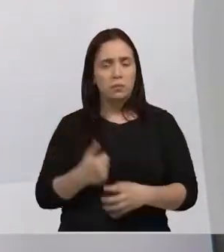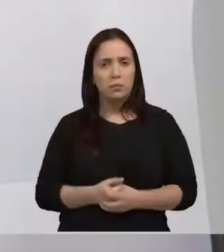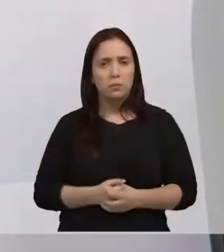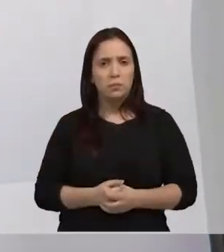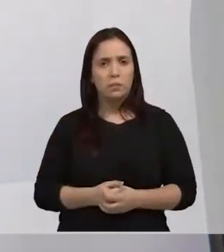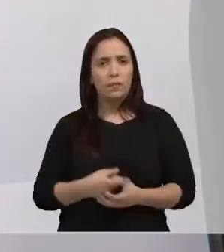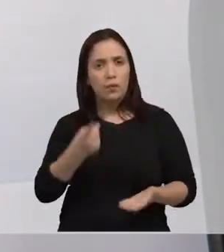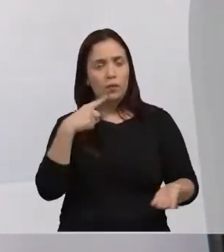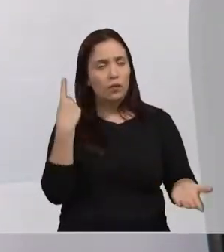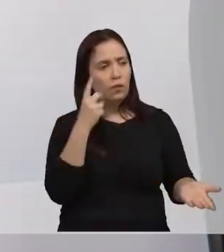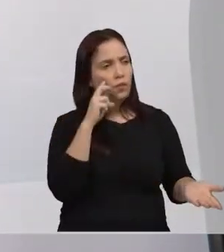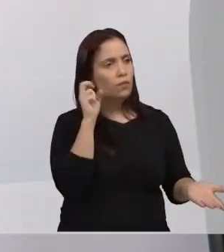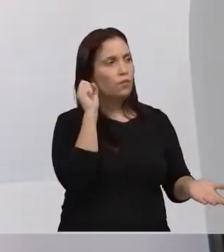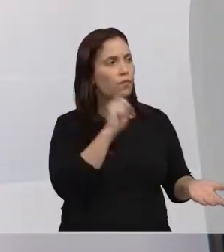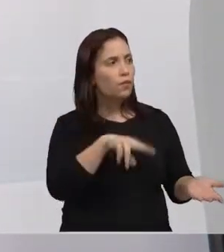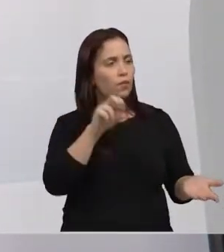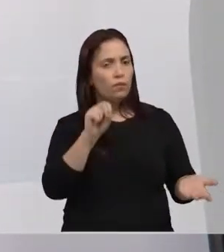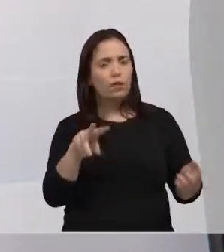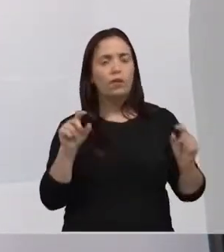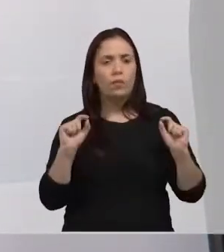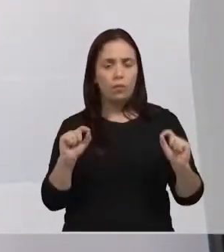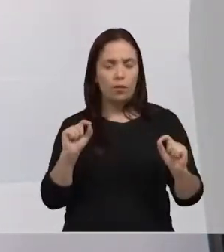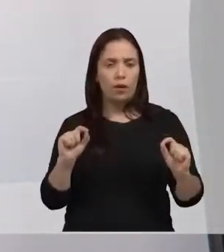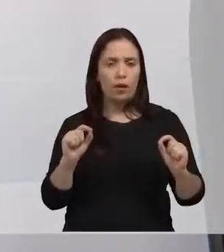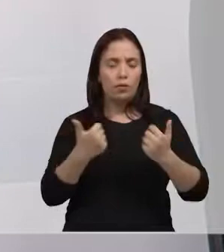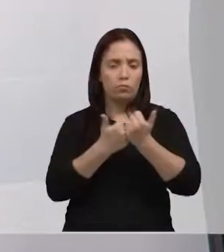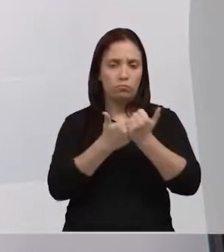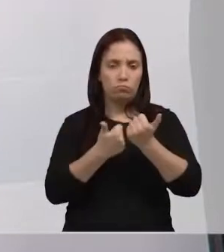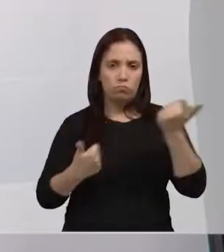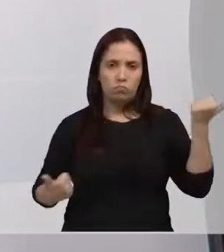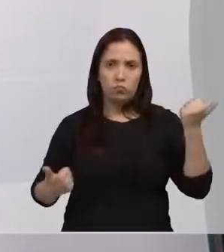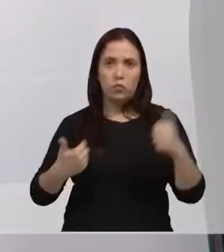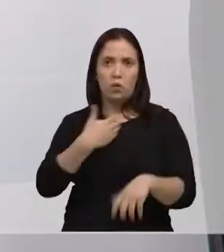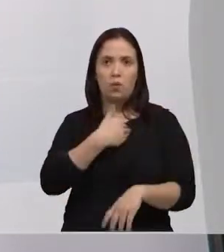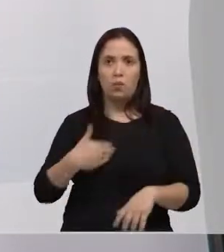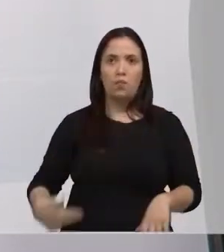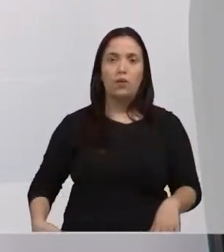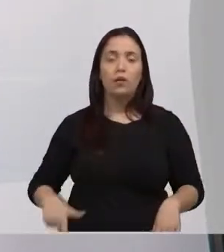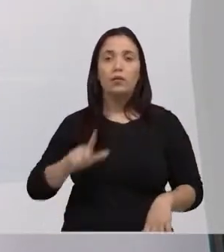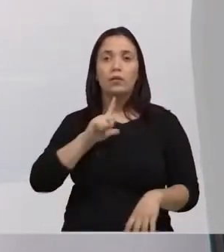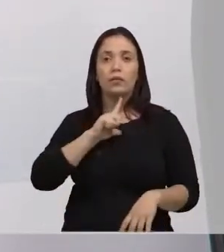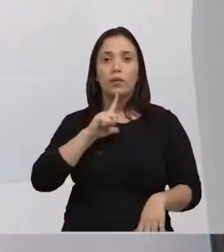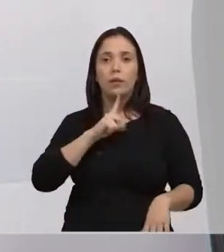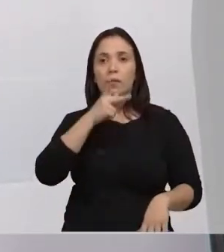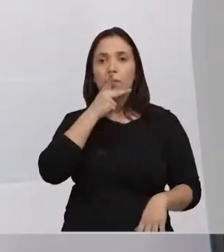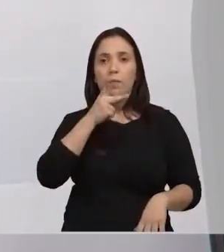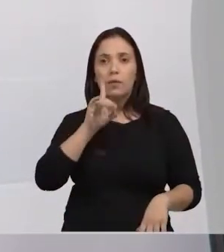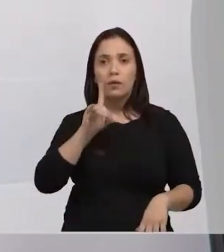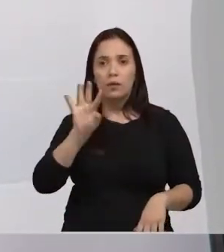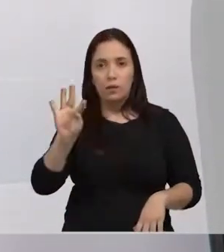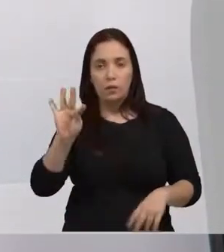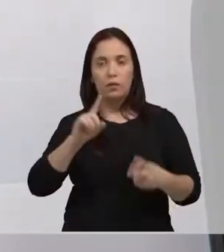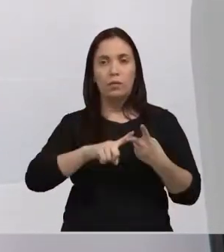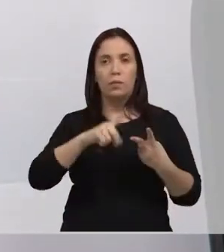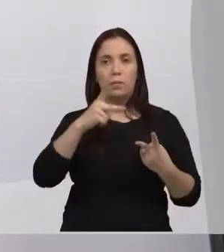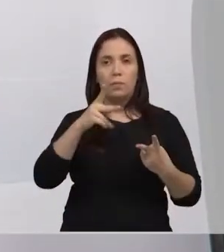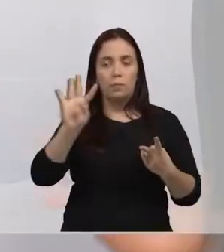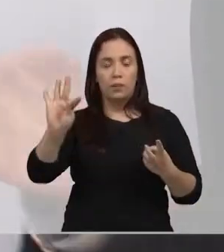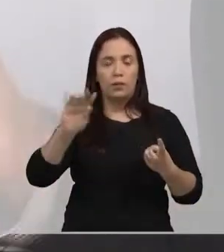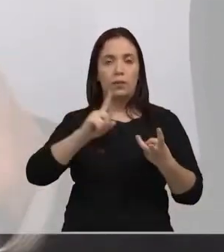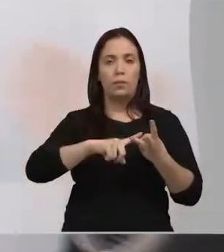contrário, estamos vendo a formulação de um bloco do governador, que tem como base PDT,